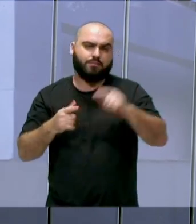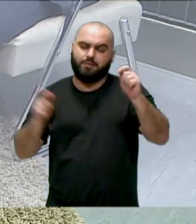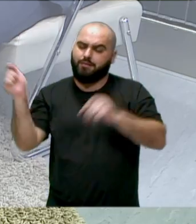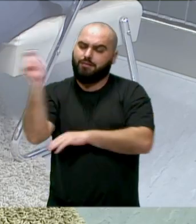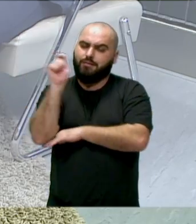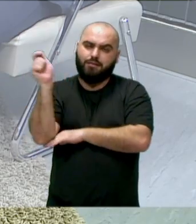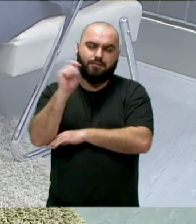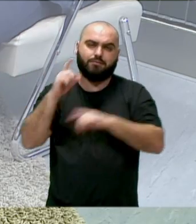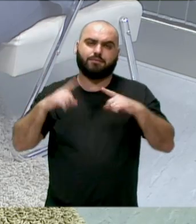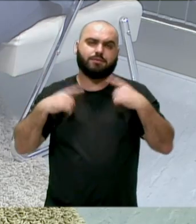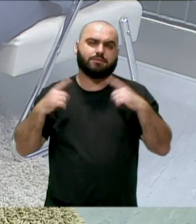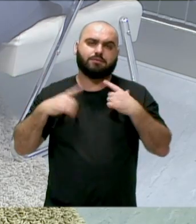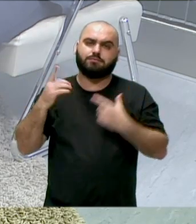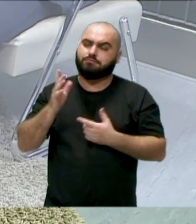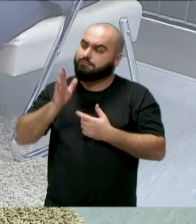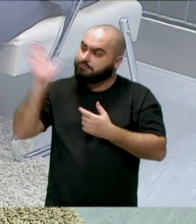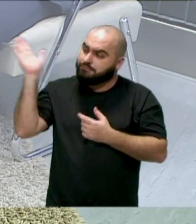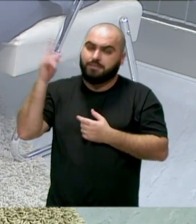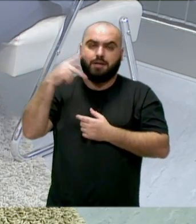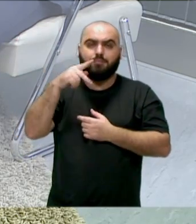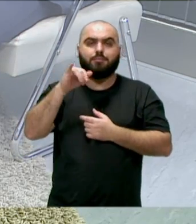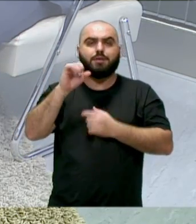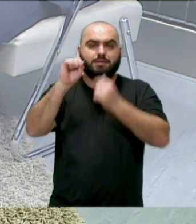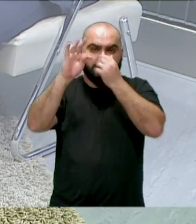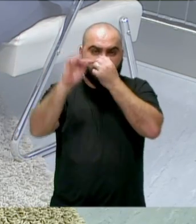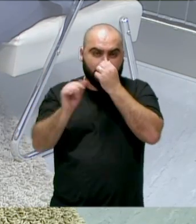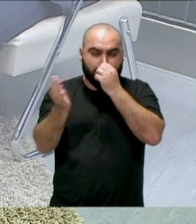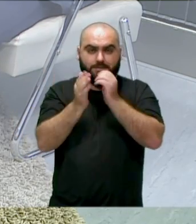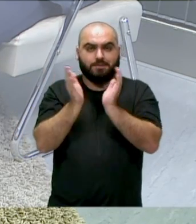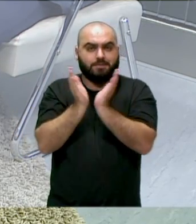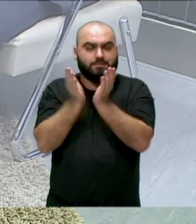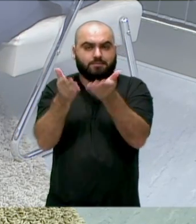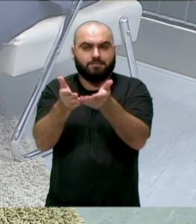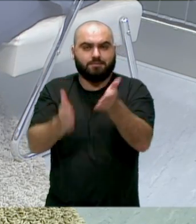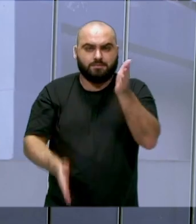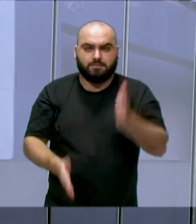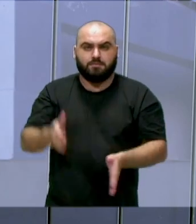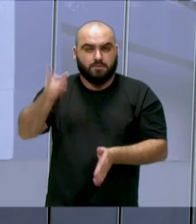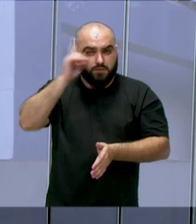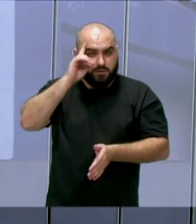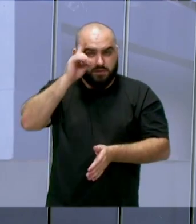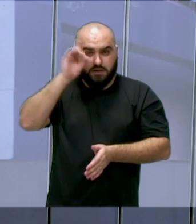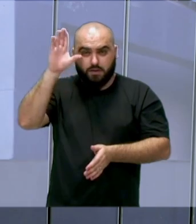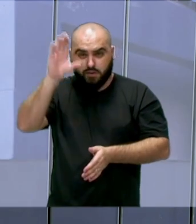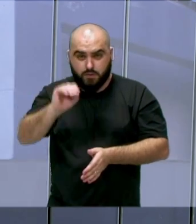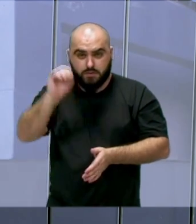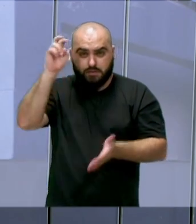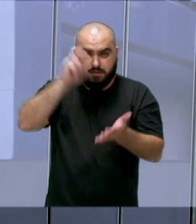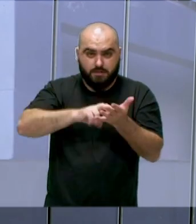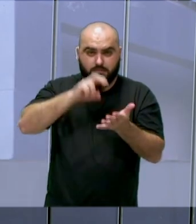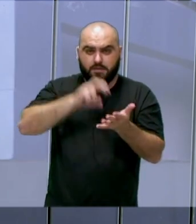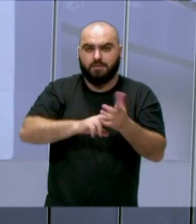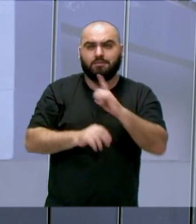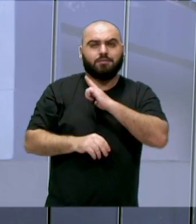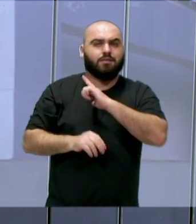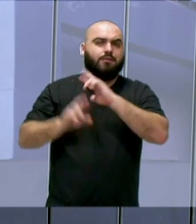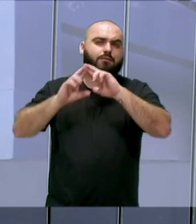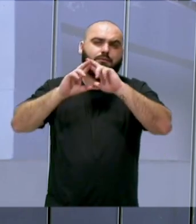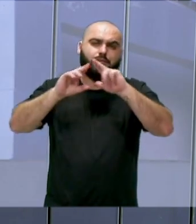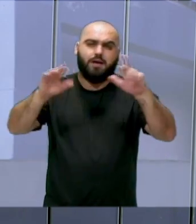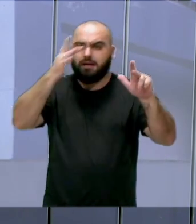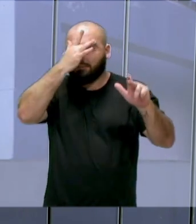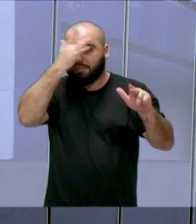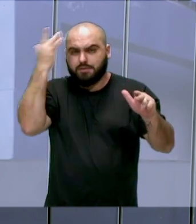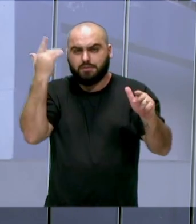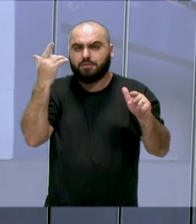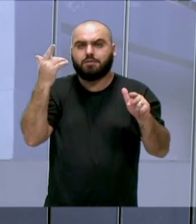cidade, é a nossa pista de atletismo, né? Se você for diariamente ali à noite ou de manhã, são inúmeras, centenas de pessoas ali praticando